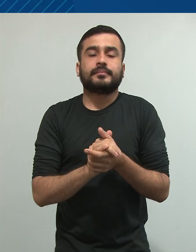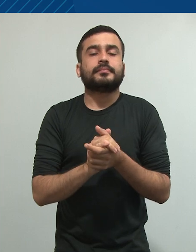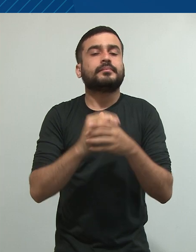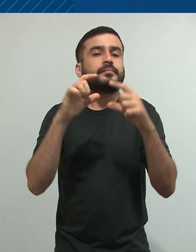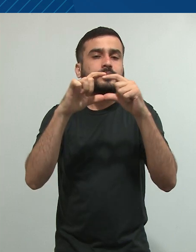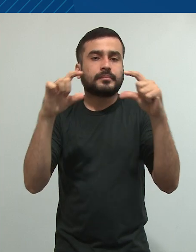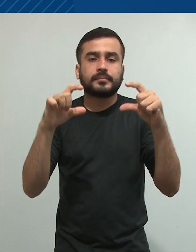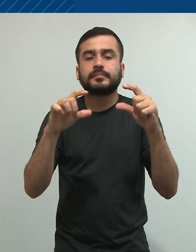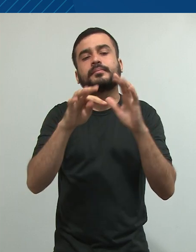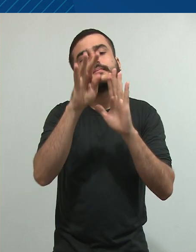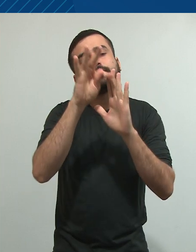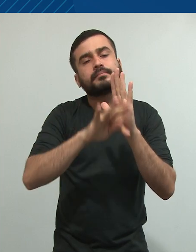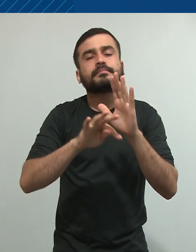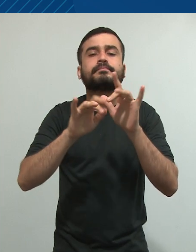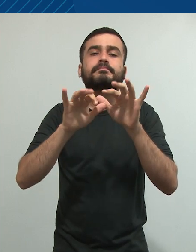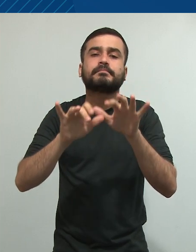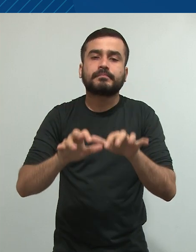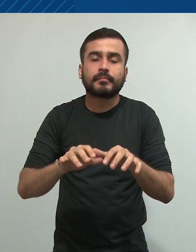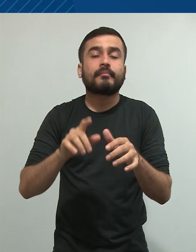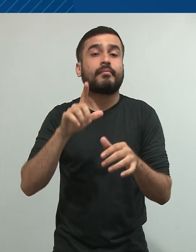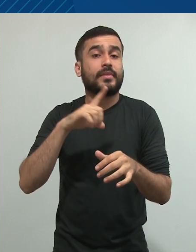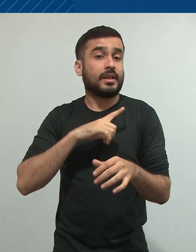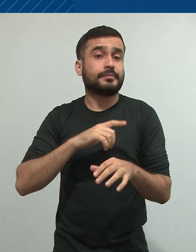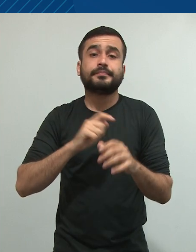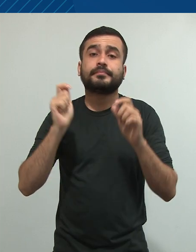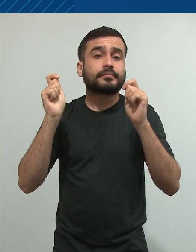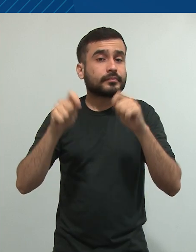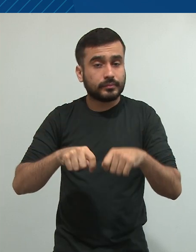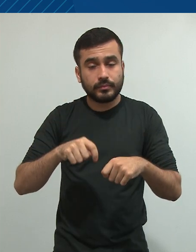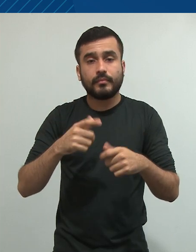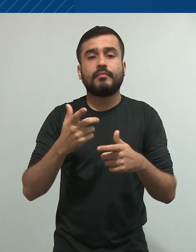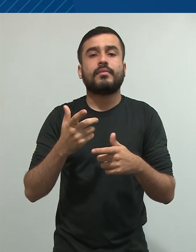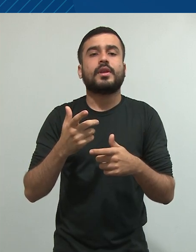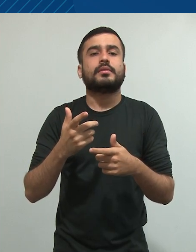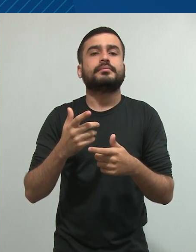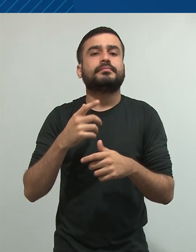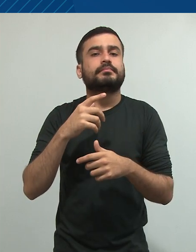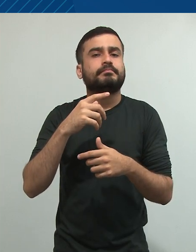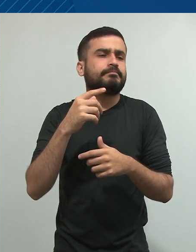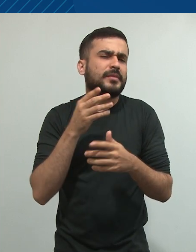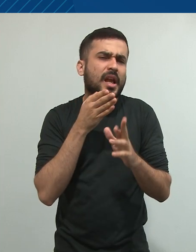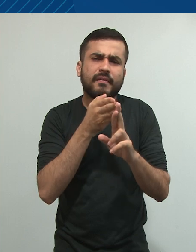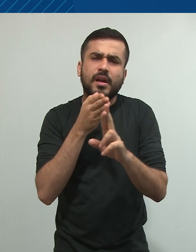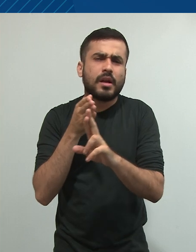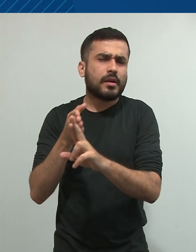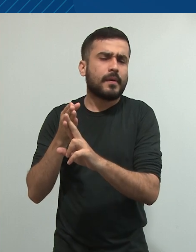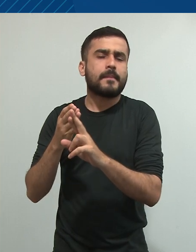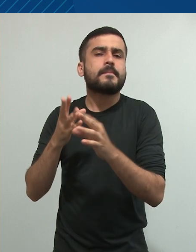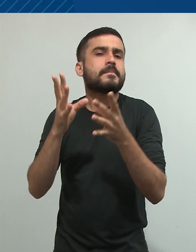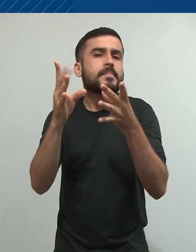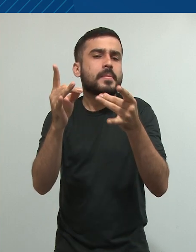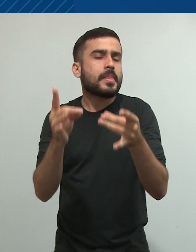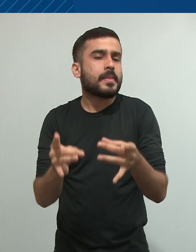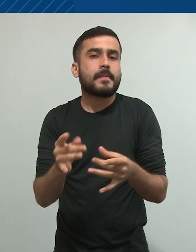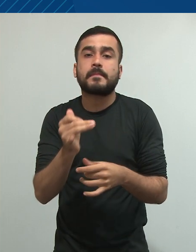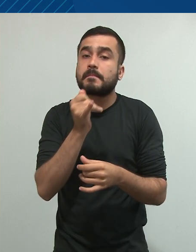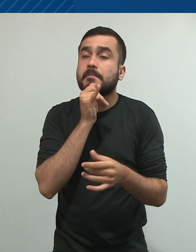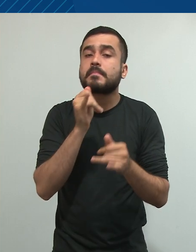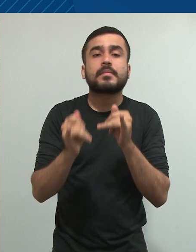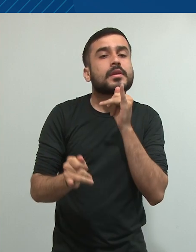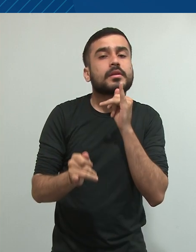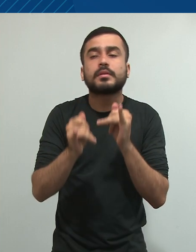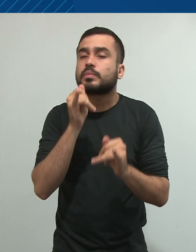vai escrevendo, e aí ele tem uma capacidade muito grande, trabalha com um volume muito grande de fontes. Ele vai descrevendo exemplos.